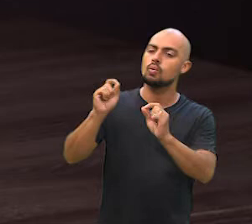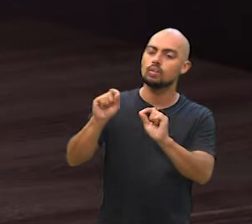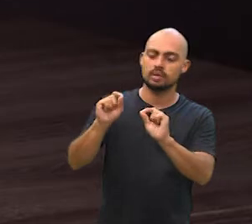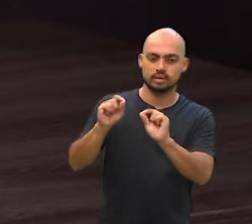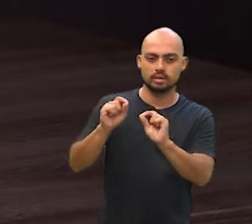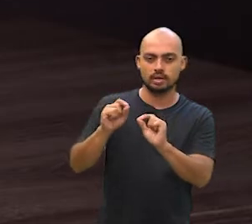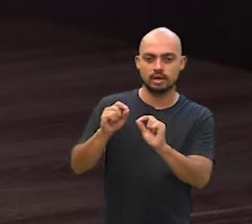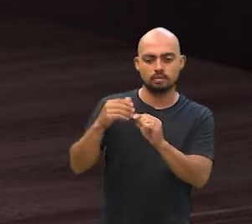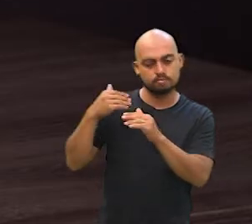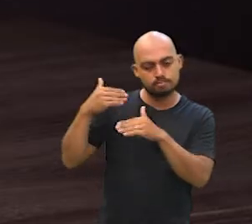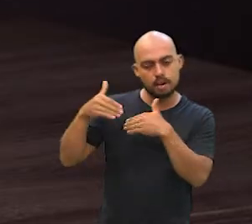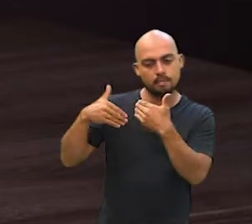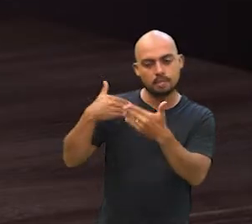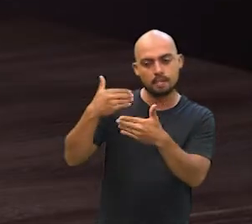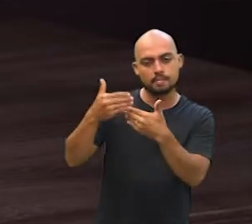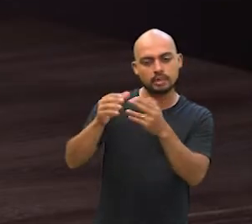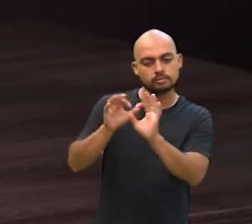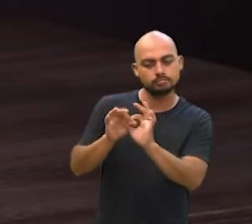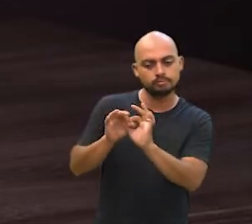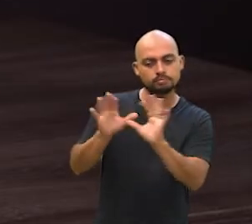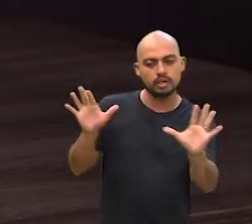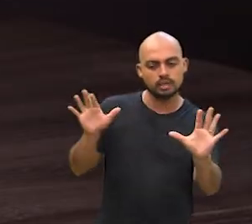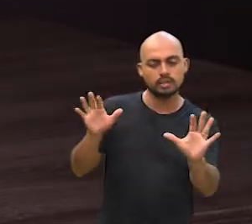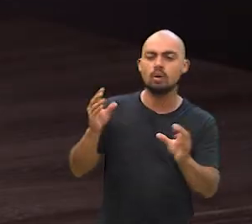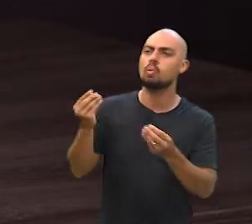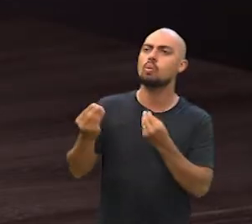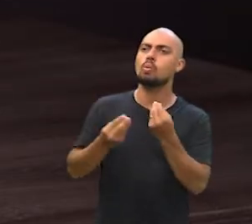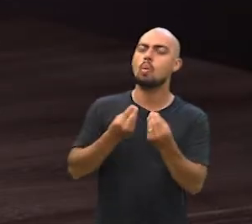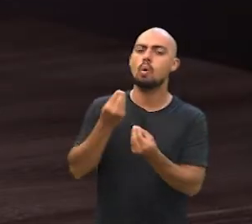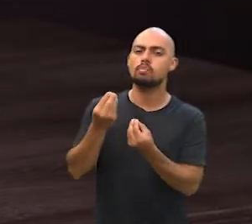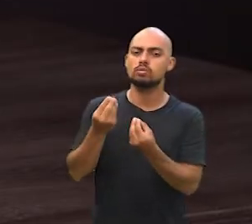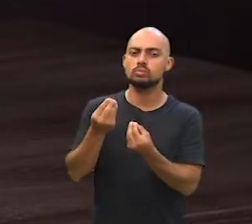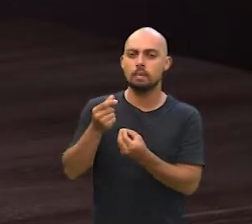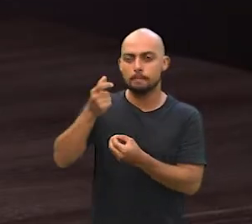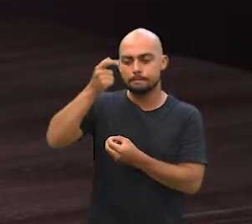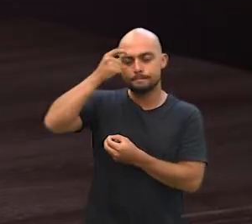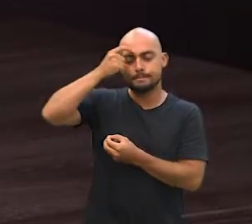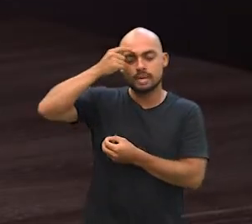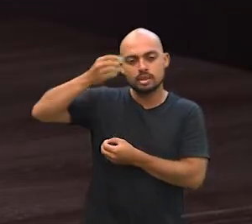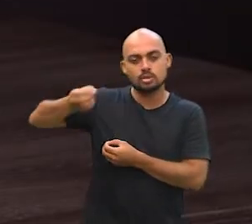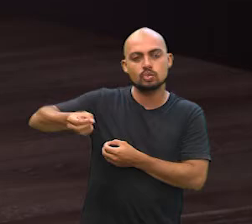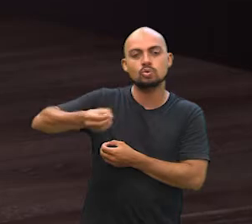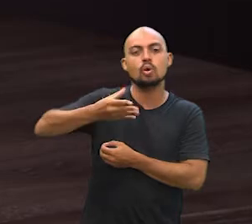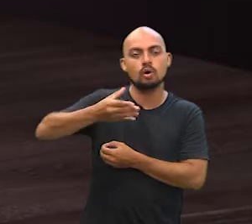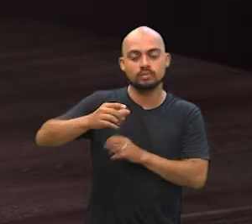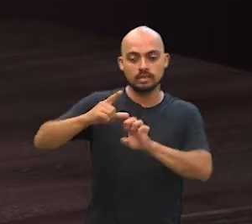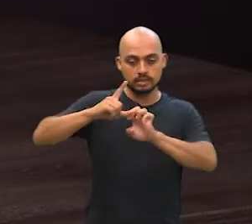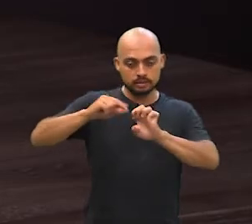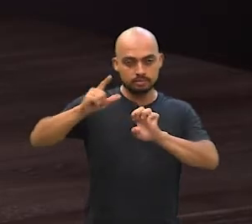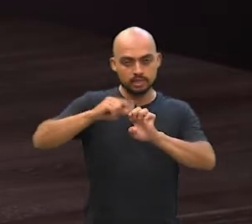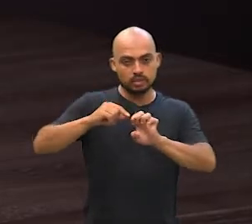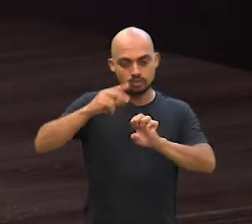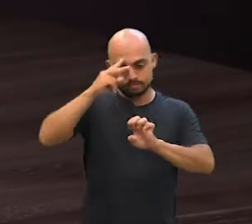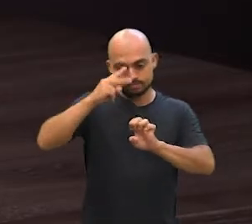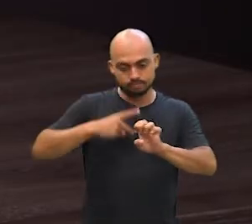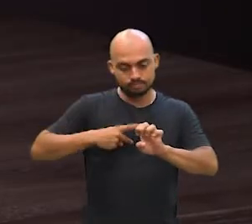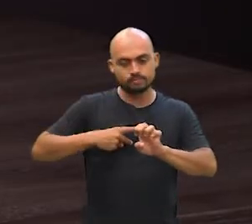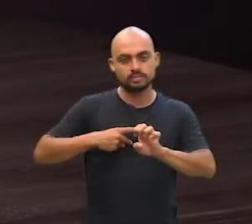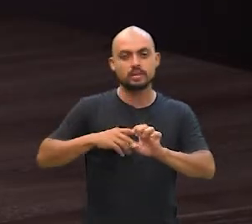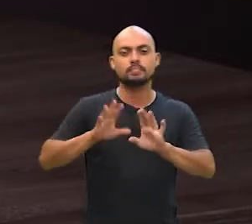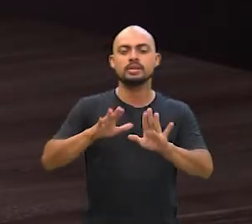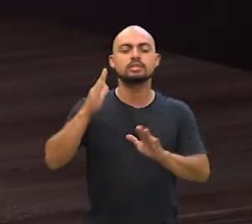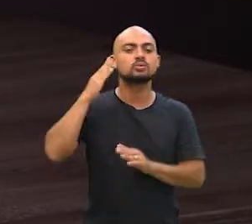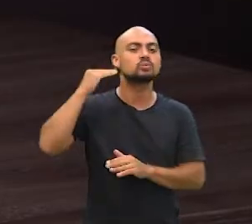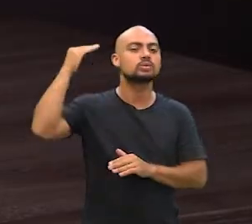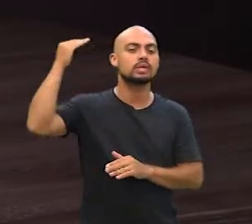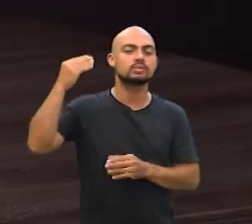desmame. Aí, como então ter essa nova mentalidade de empreendedor e para ter sucesso